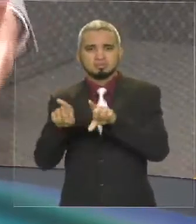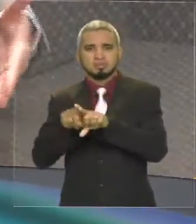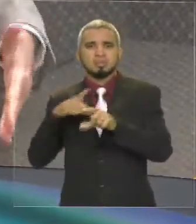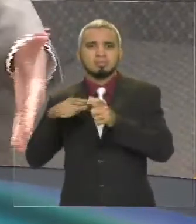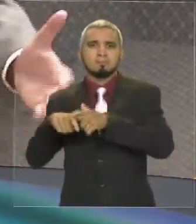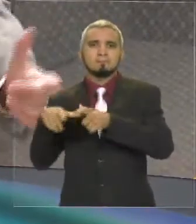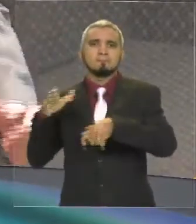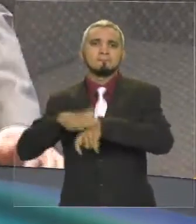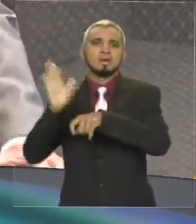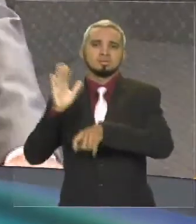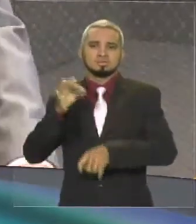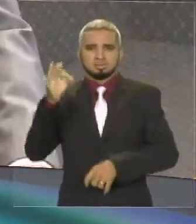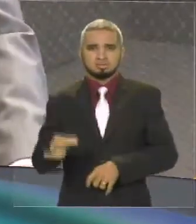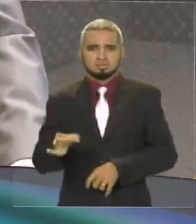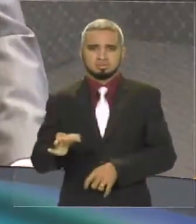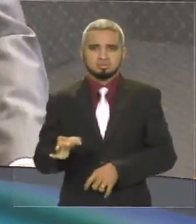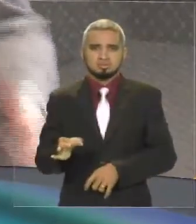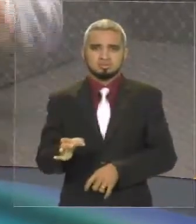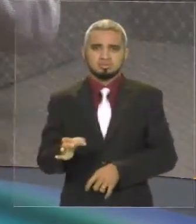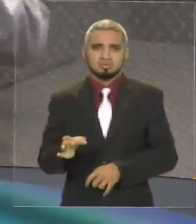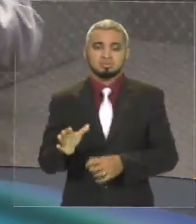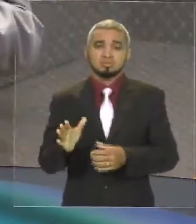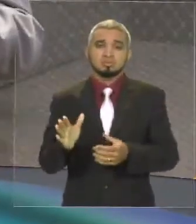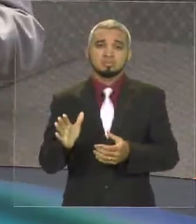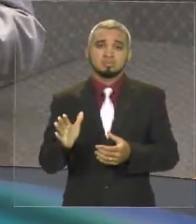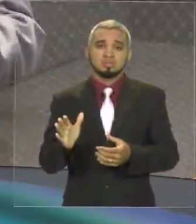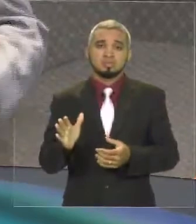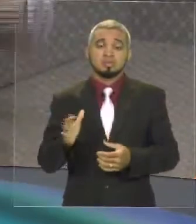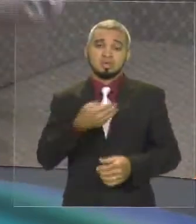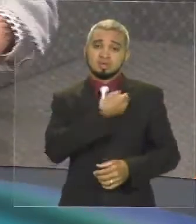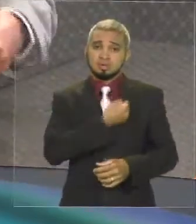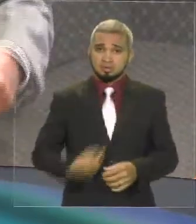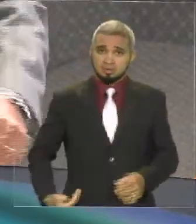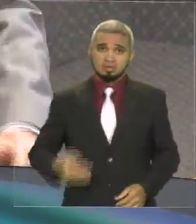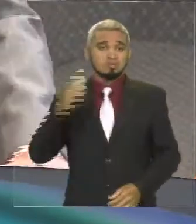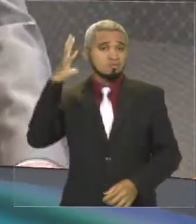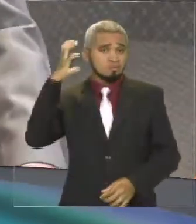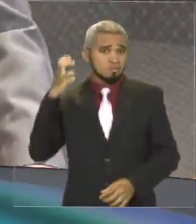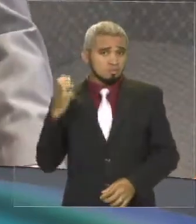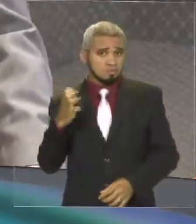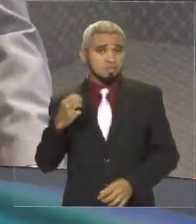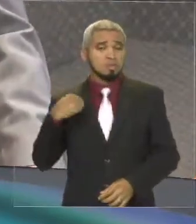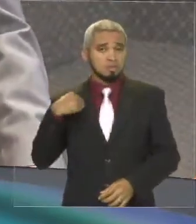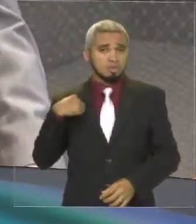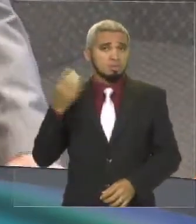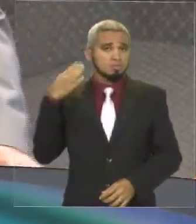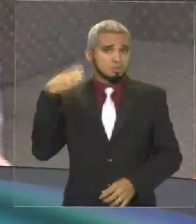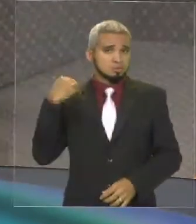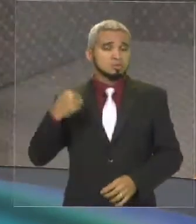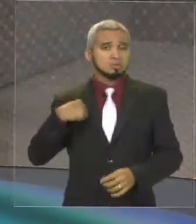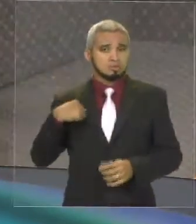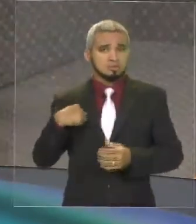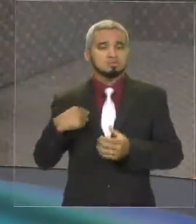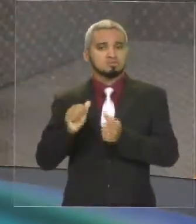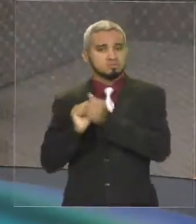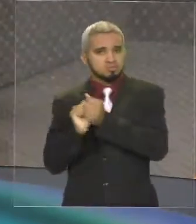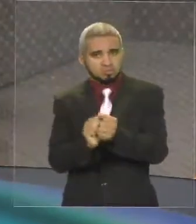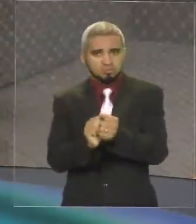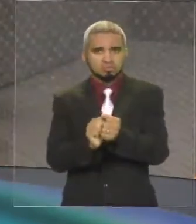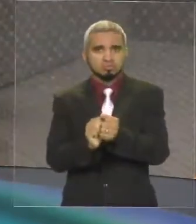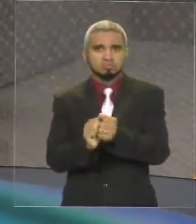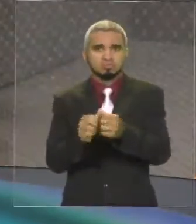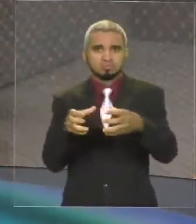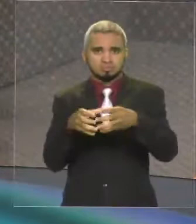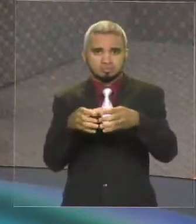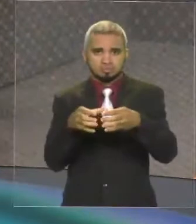o aval da base política da governadora aqui, e eu fazia parte. Então, eu participei dos equívocos do governo anterior, como todos aqueles que